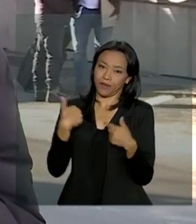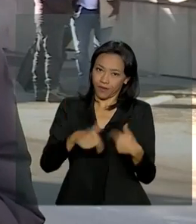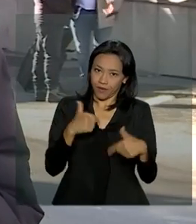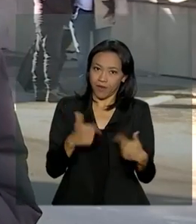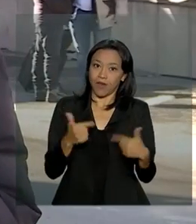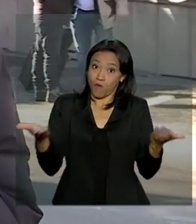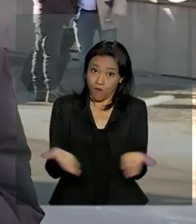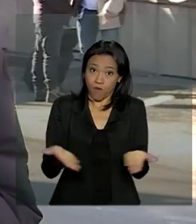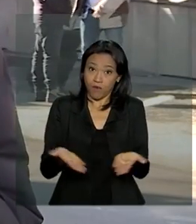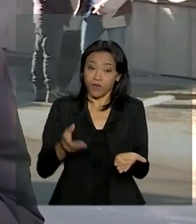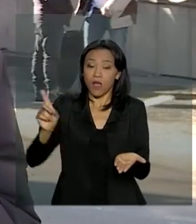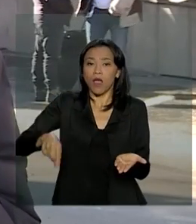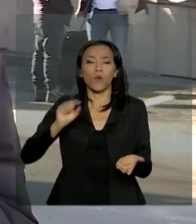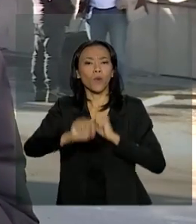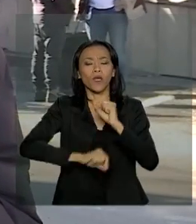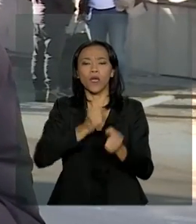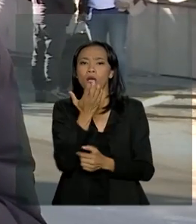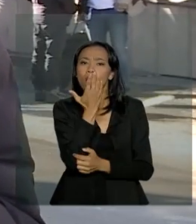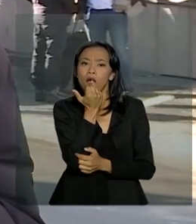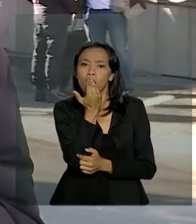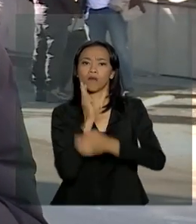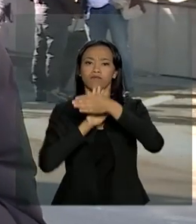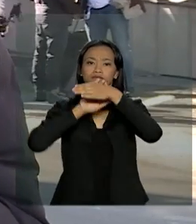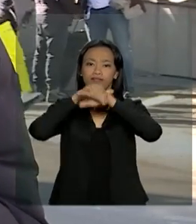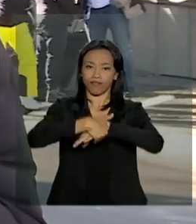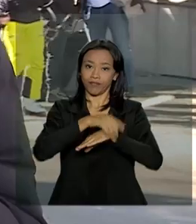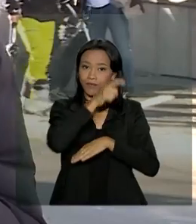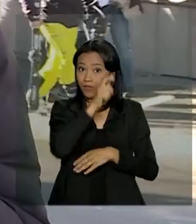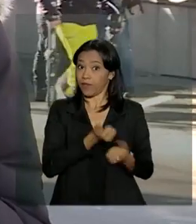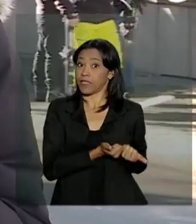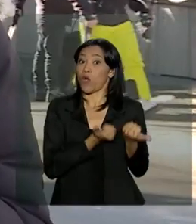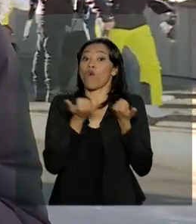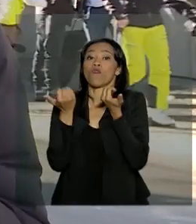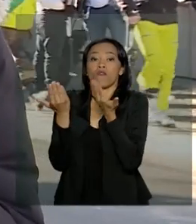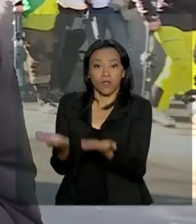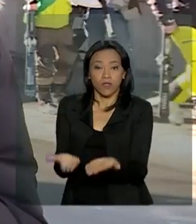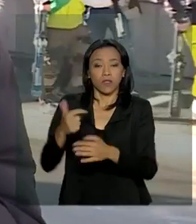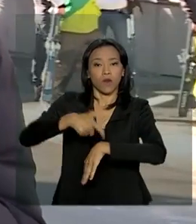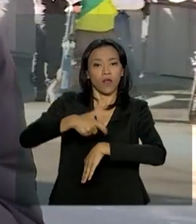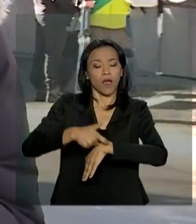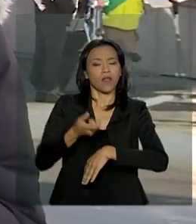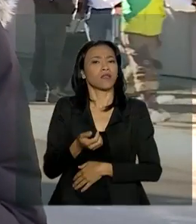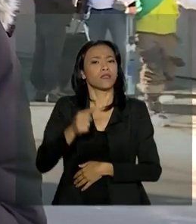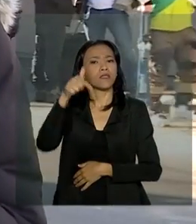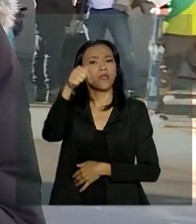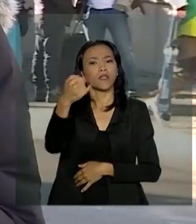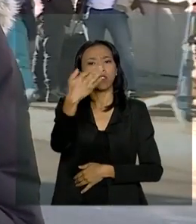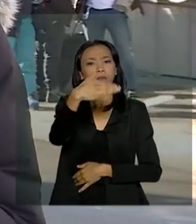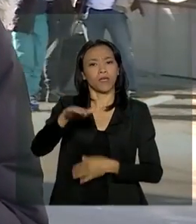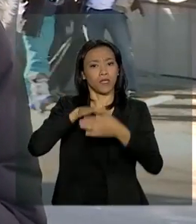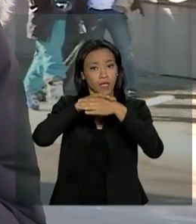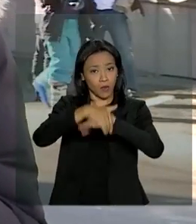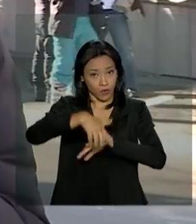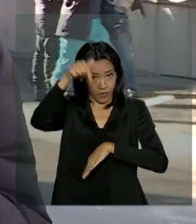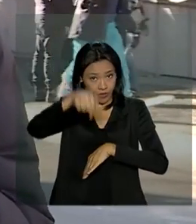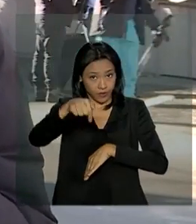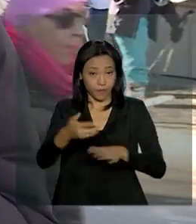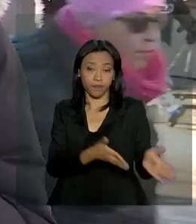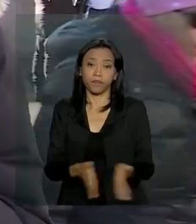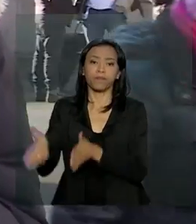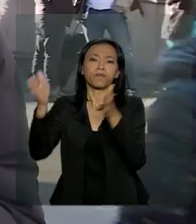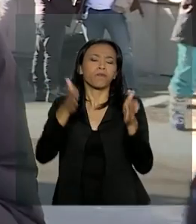Bolsonaro hoje é um jantar oferecido também por Klaus Schwab às 19h30 aqui em Davos. Olha,